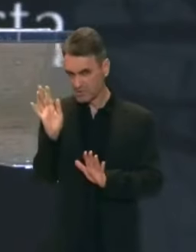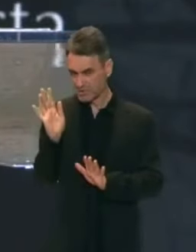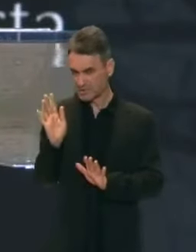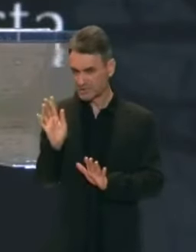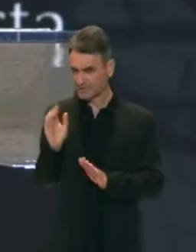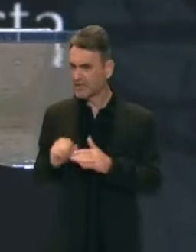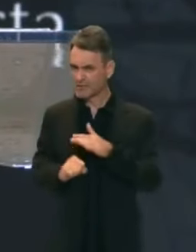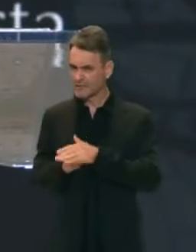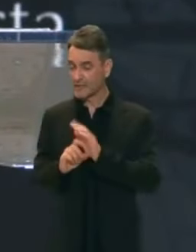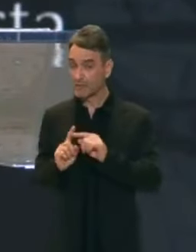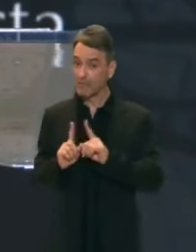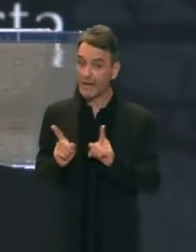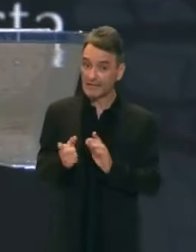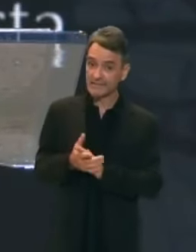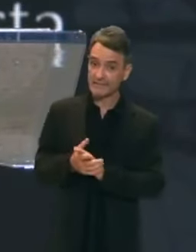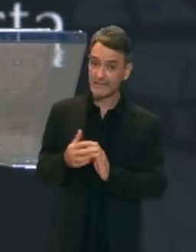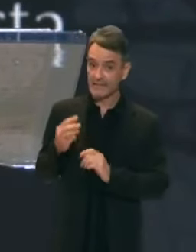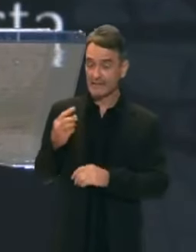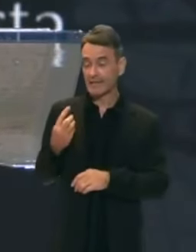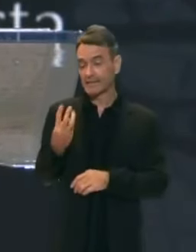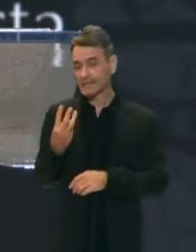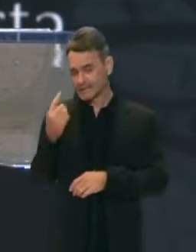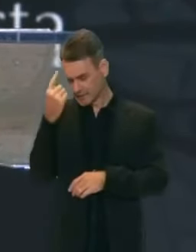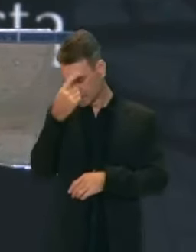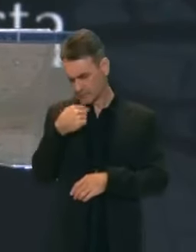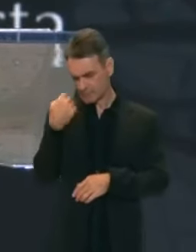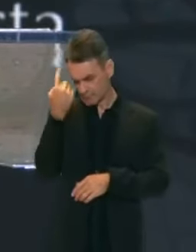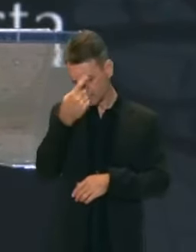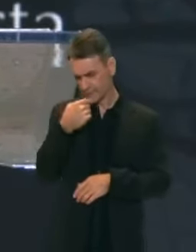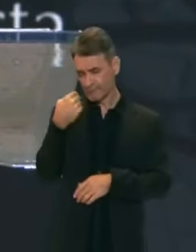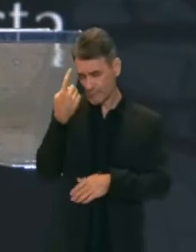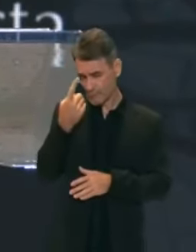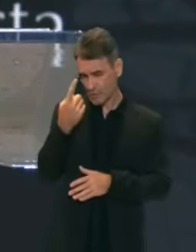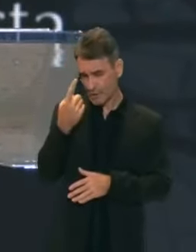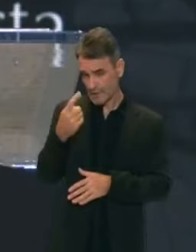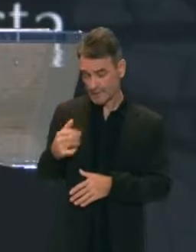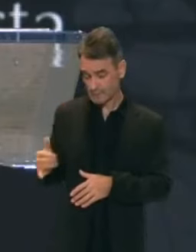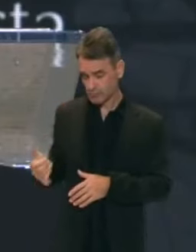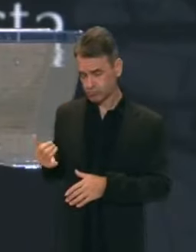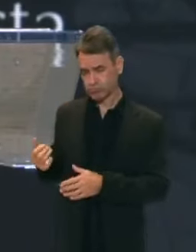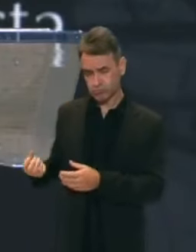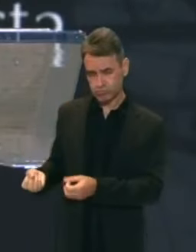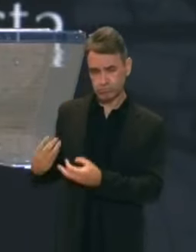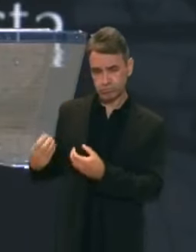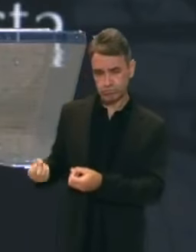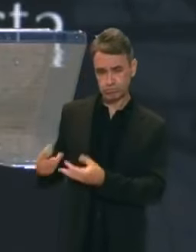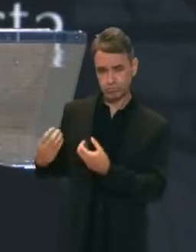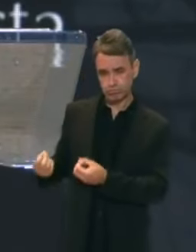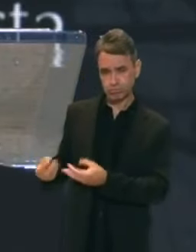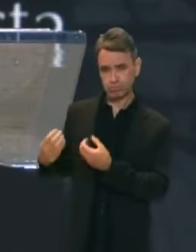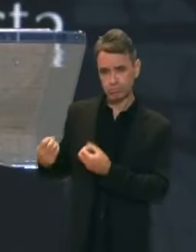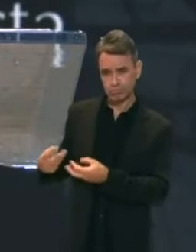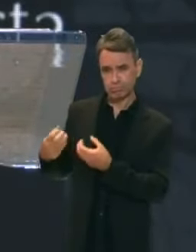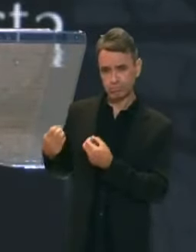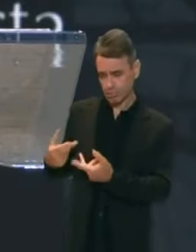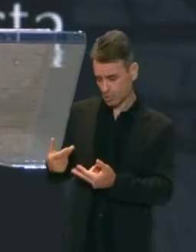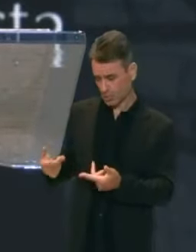Mas nessas 3 horas, você é bombardeado por valores